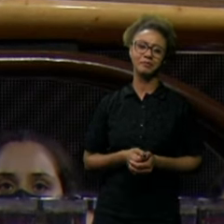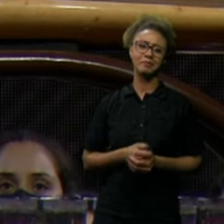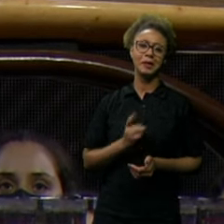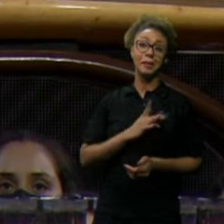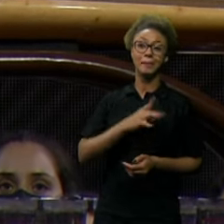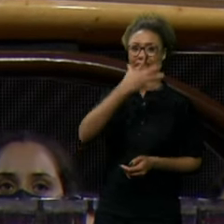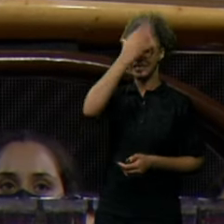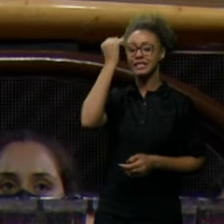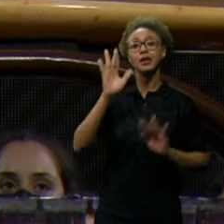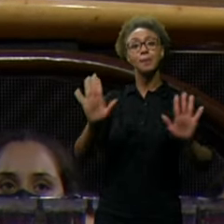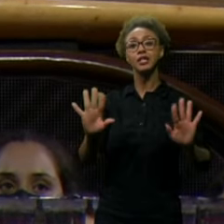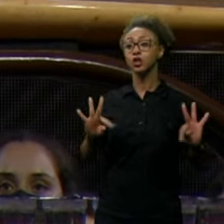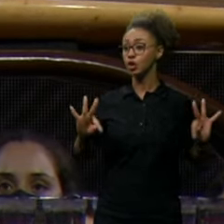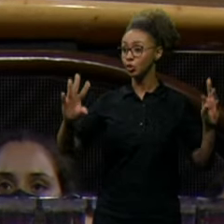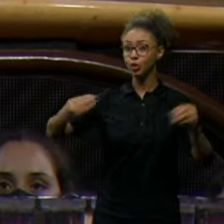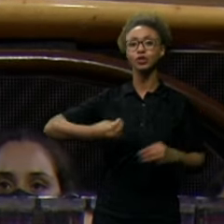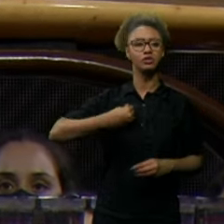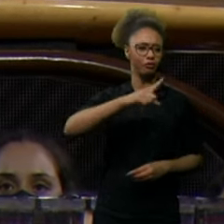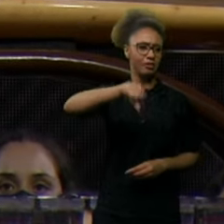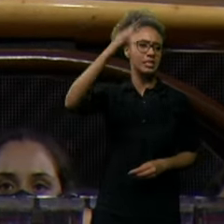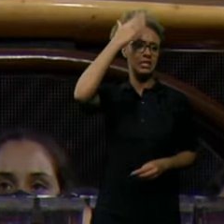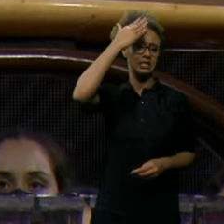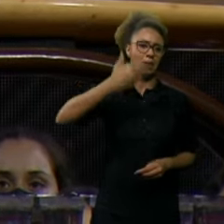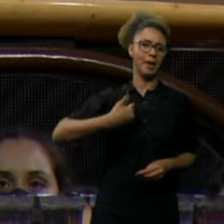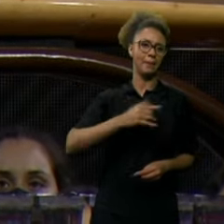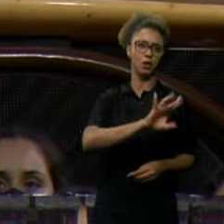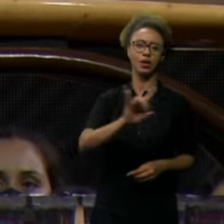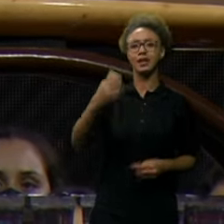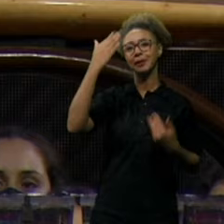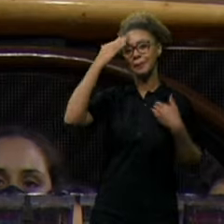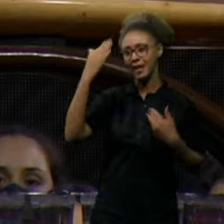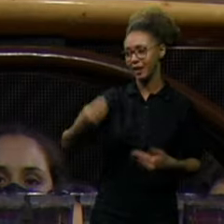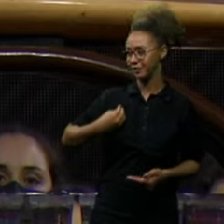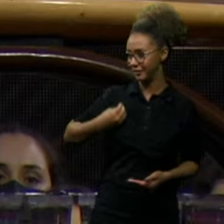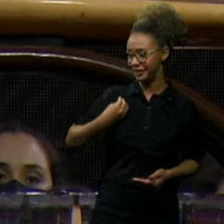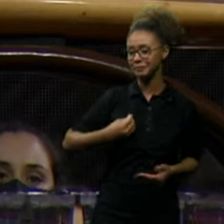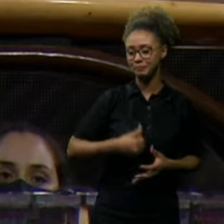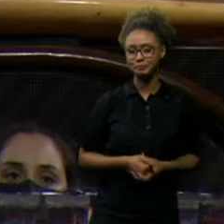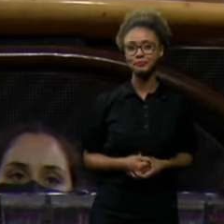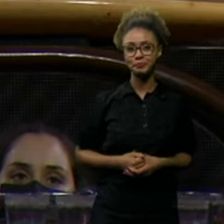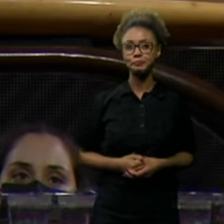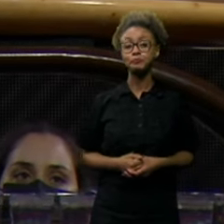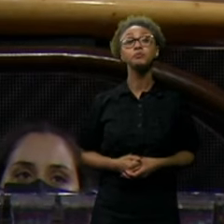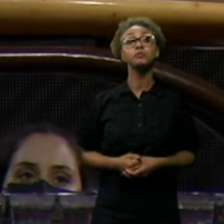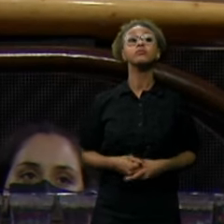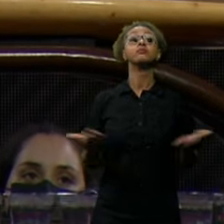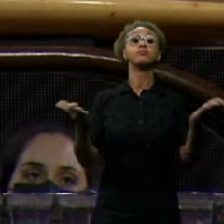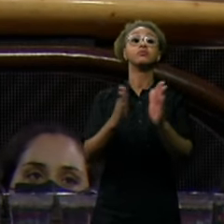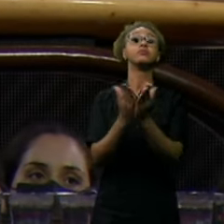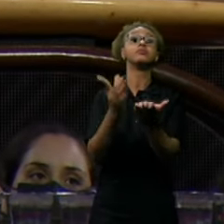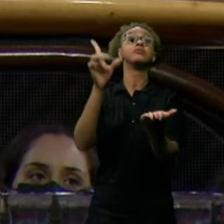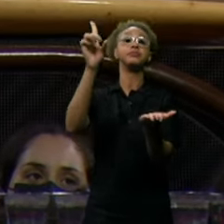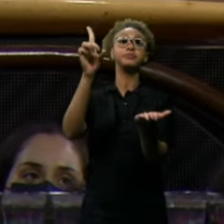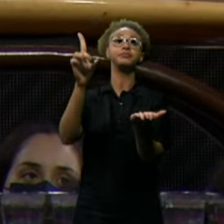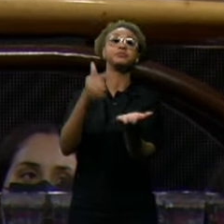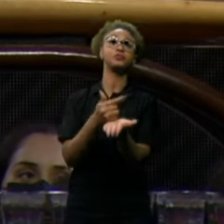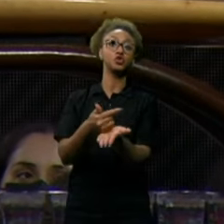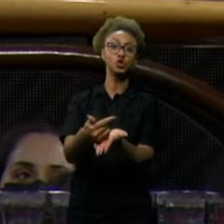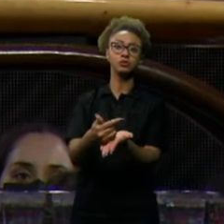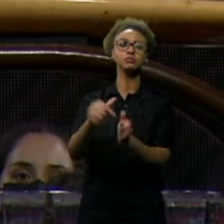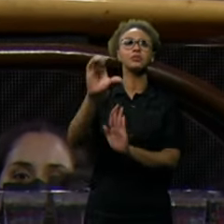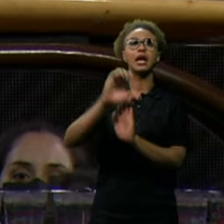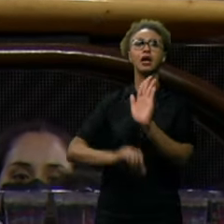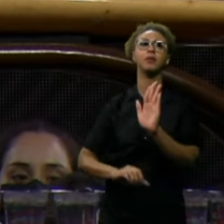mas a todos que estão e eles sabem quem são muito obrigado a cada um viu abra comigo a sua Bíblia no livro do